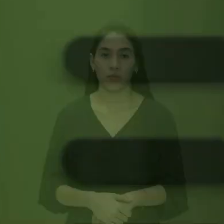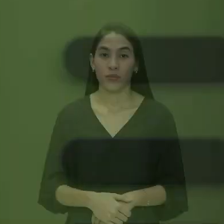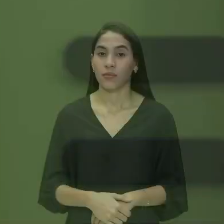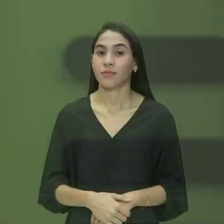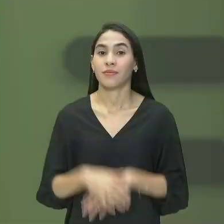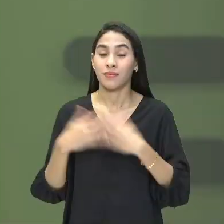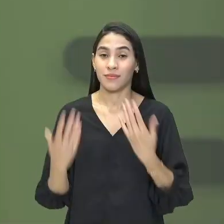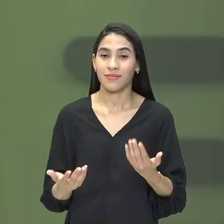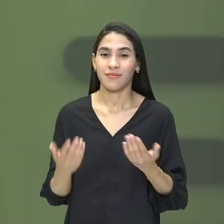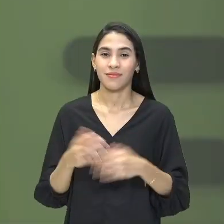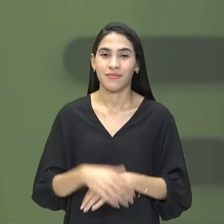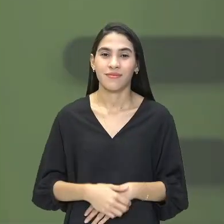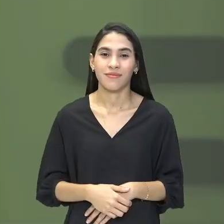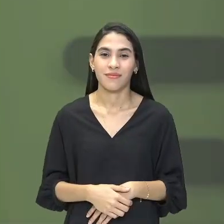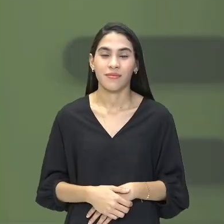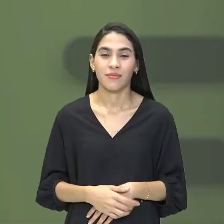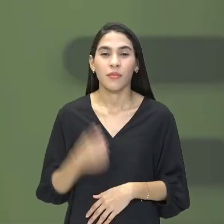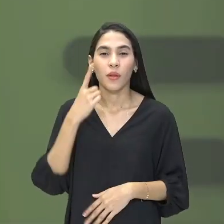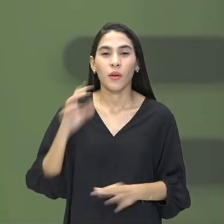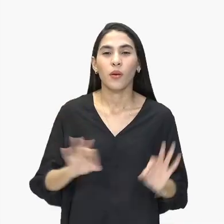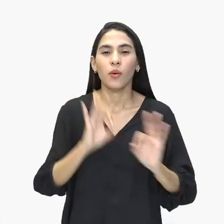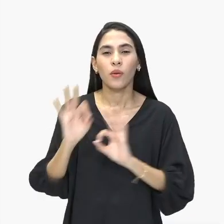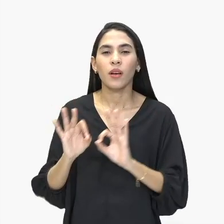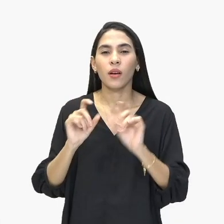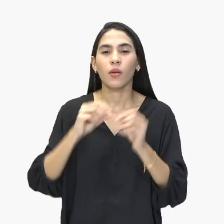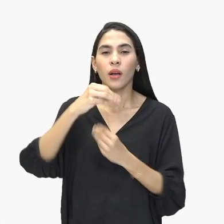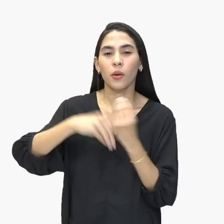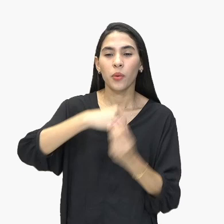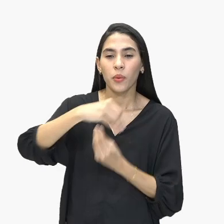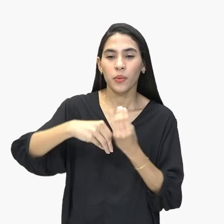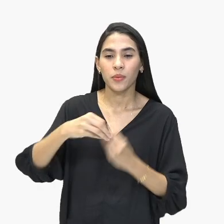Então, vamos lá? Olha aí, vamos ver o que são soluções,